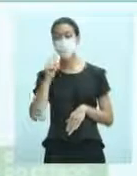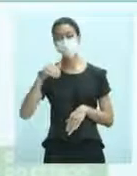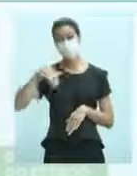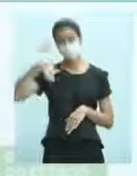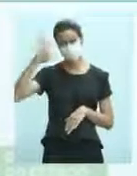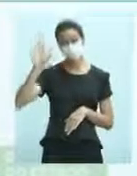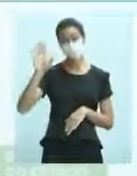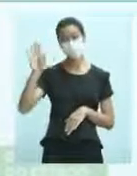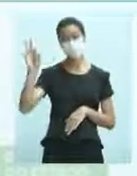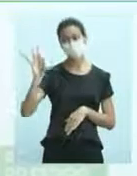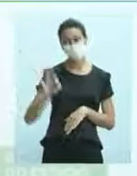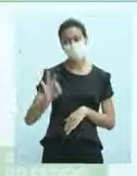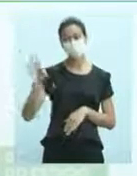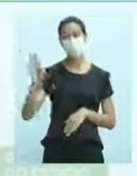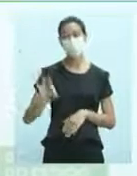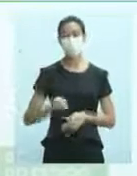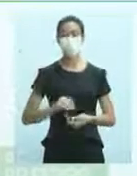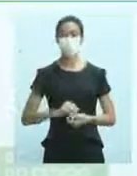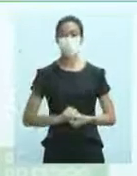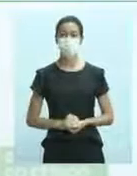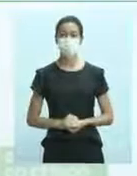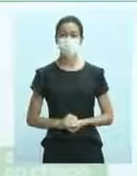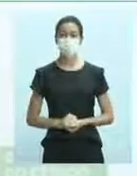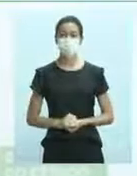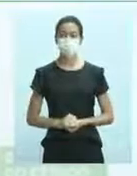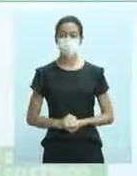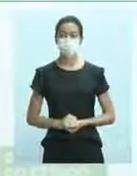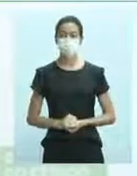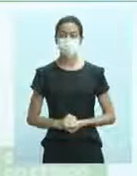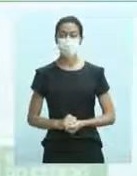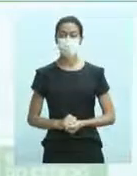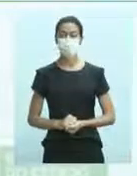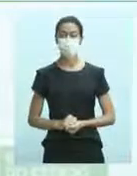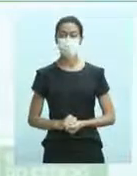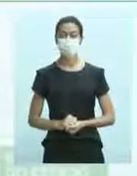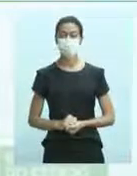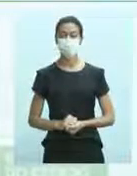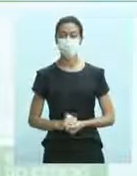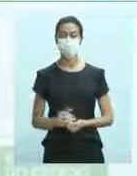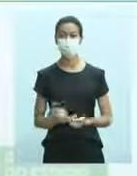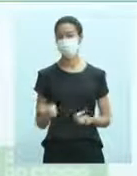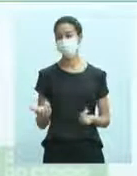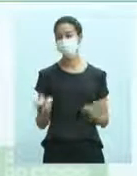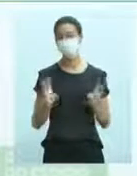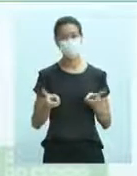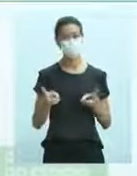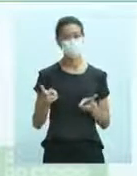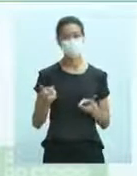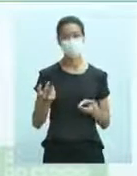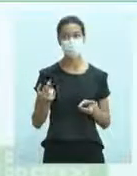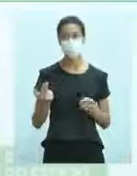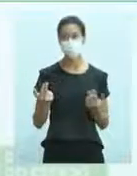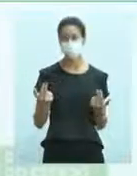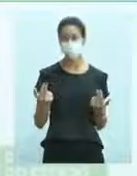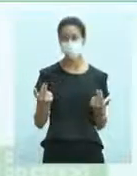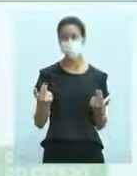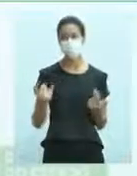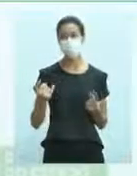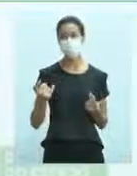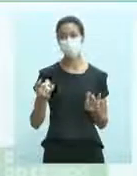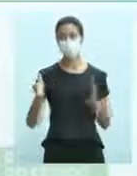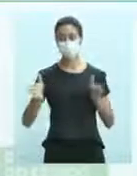sexo feminino e a tendência continua sendo uma tendência nacional